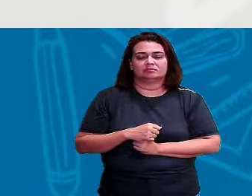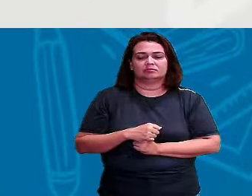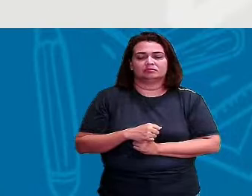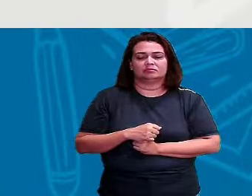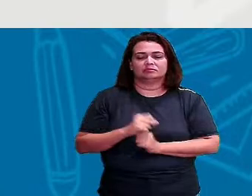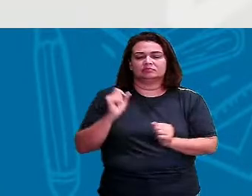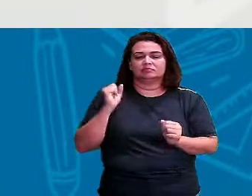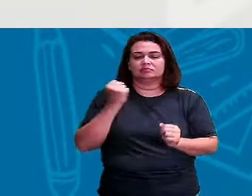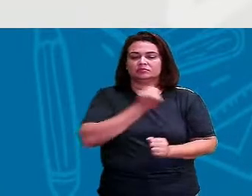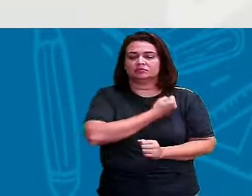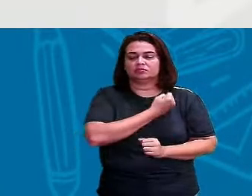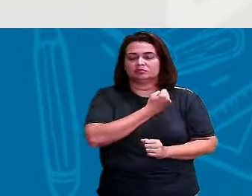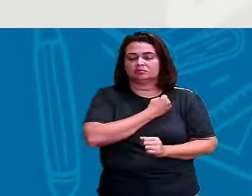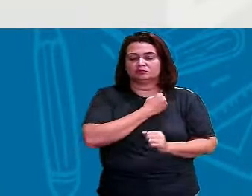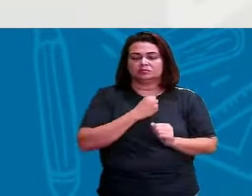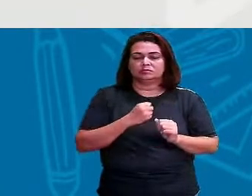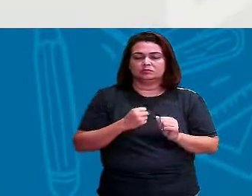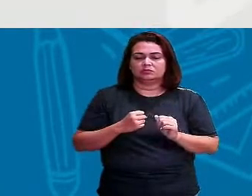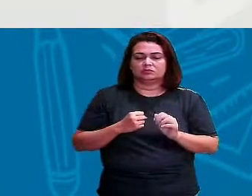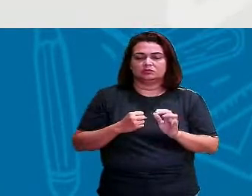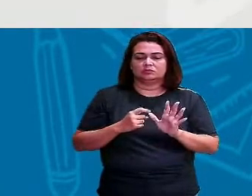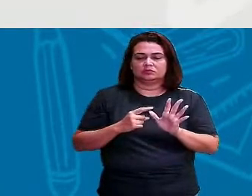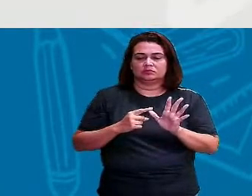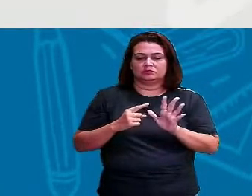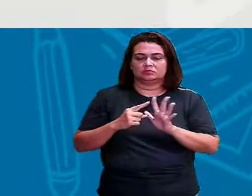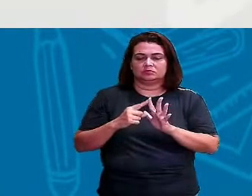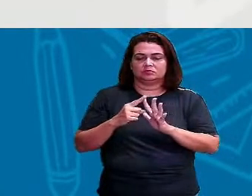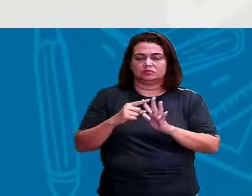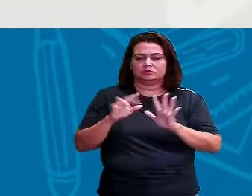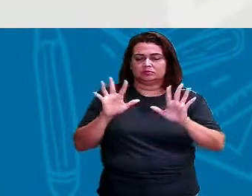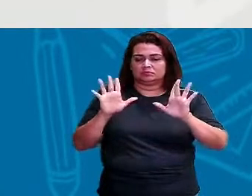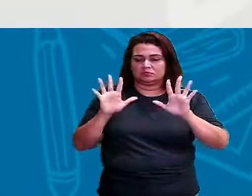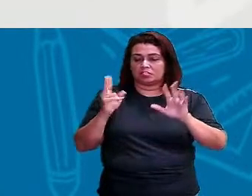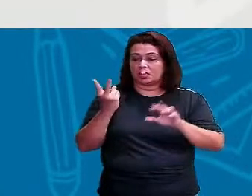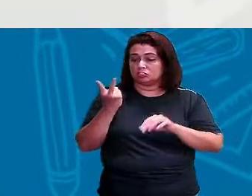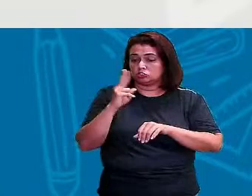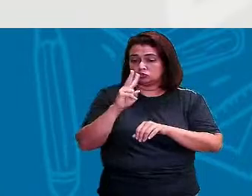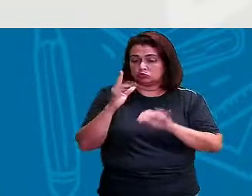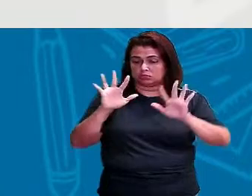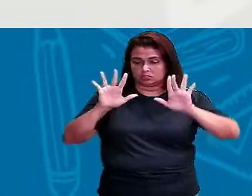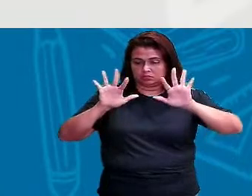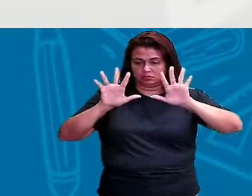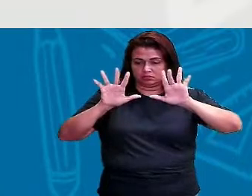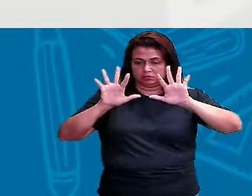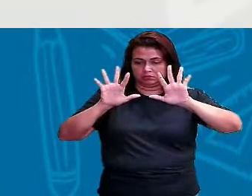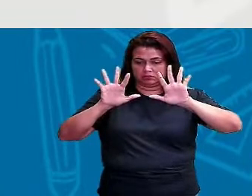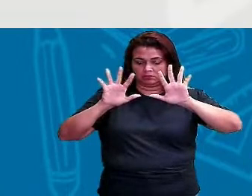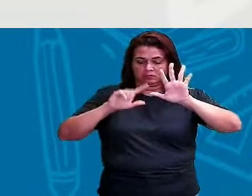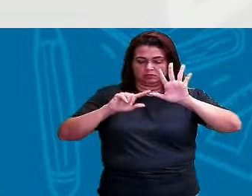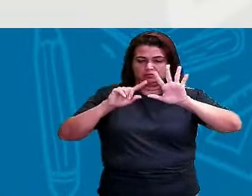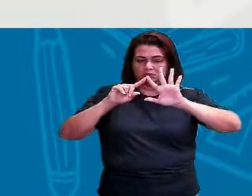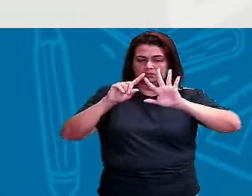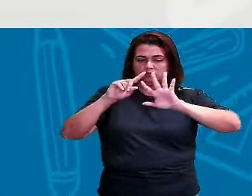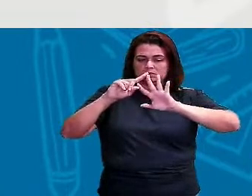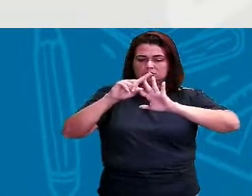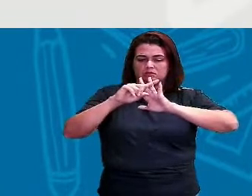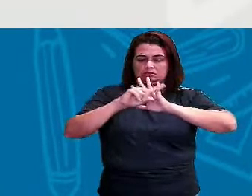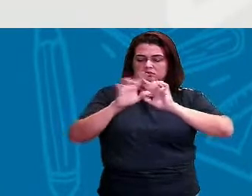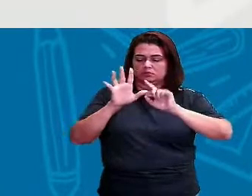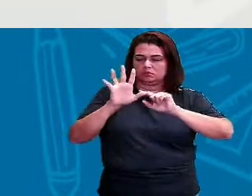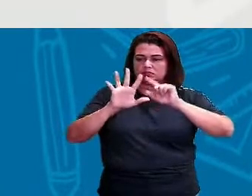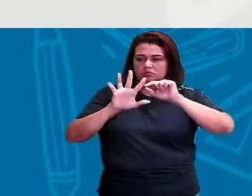atenção. O número de dedos nas duas mãos. Conta quantos dedos você tem na sua mão. Não são